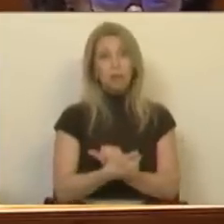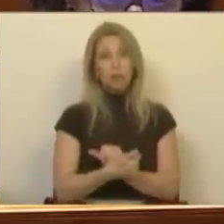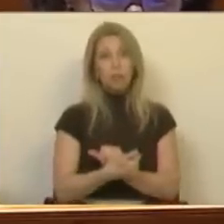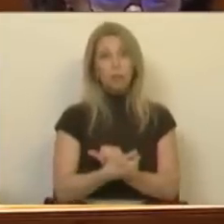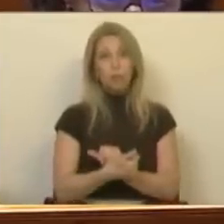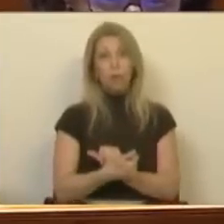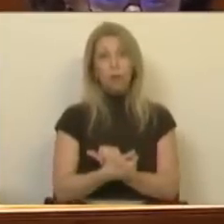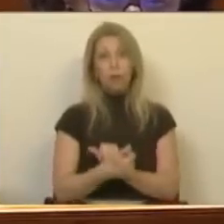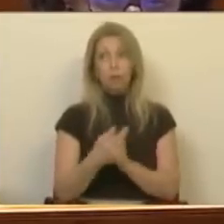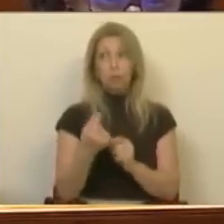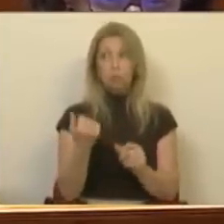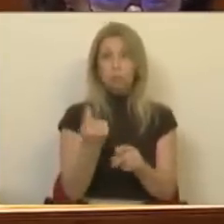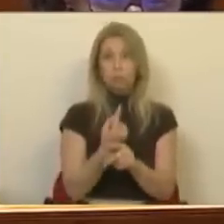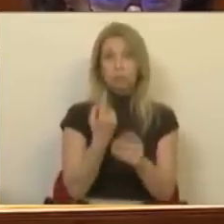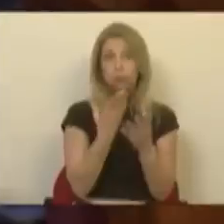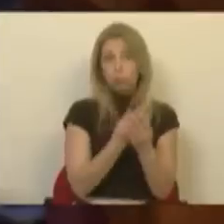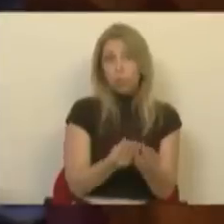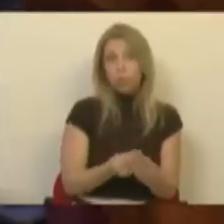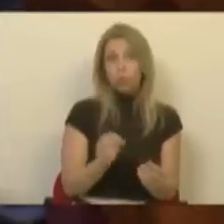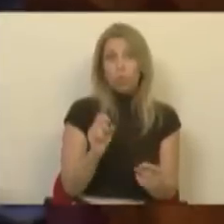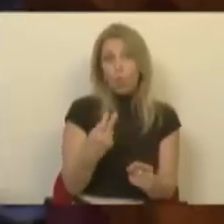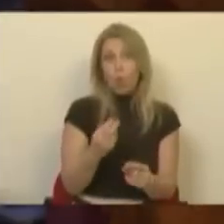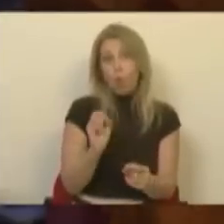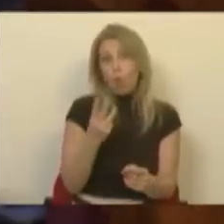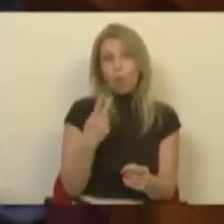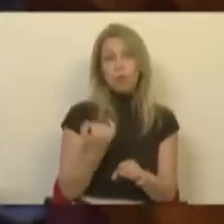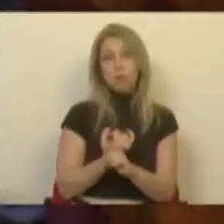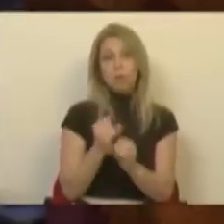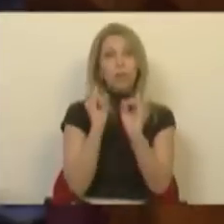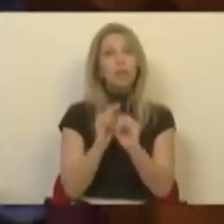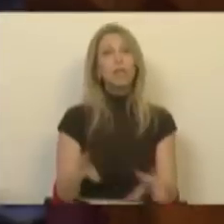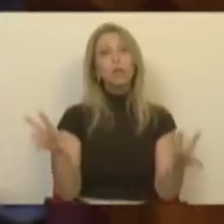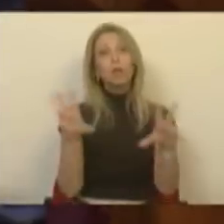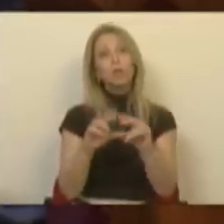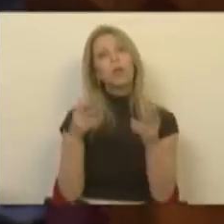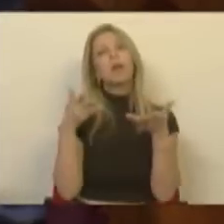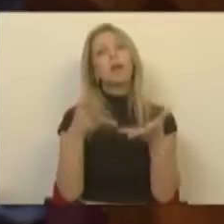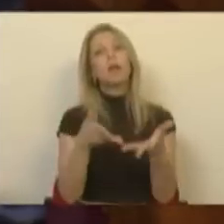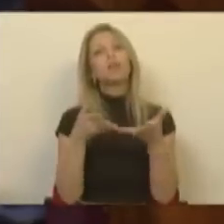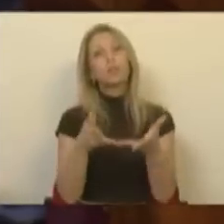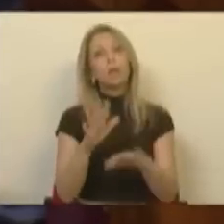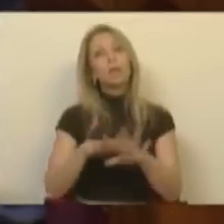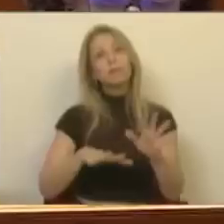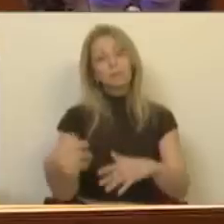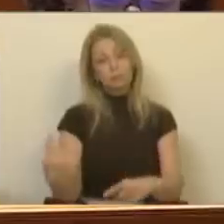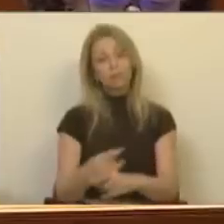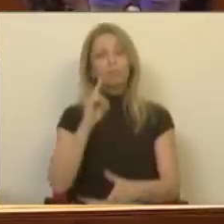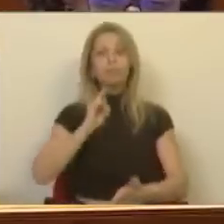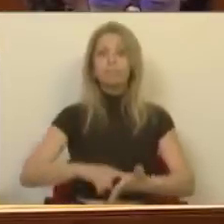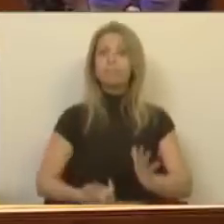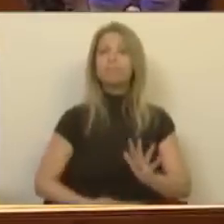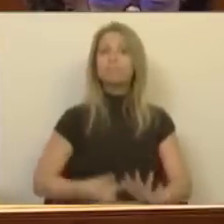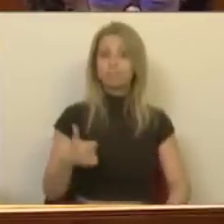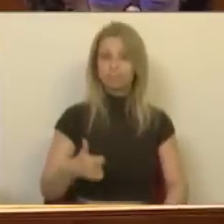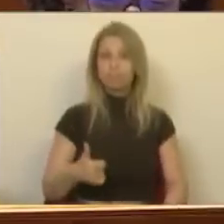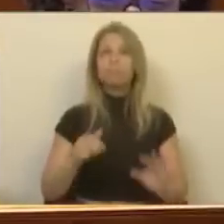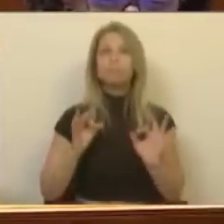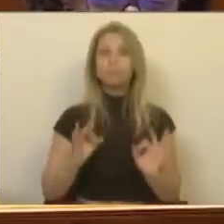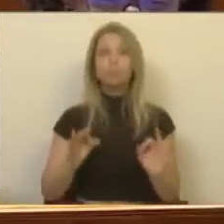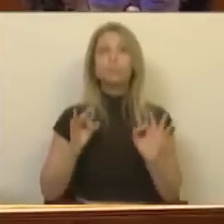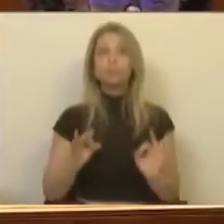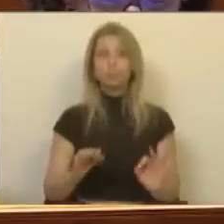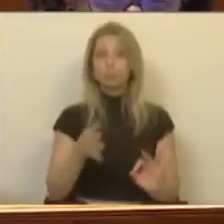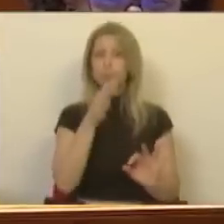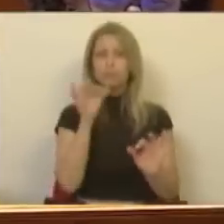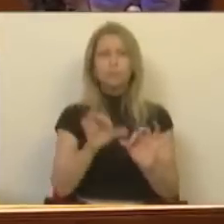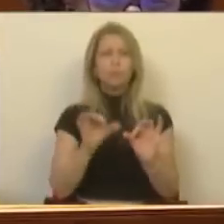ou um serviço inovador ajudando aliada a fazer qualquer absolutamente Fundamental e que está em todos os